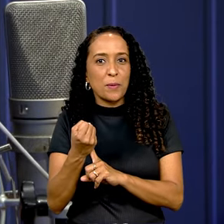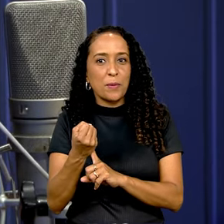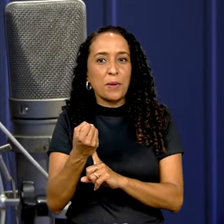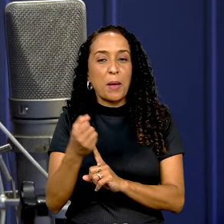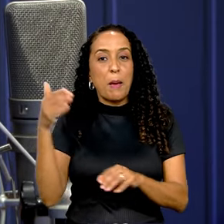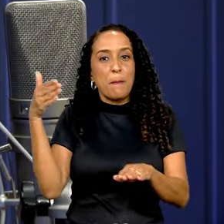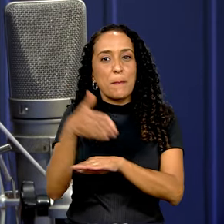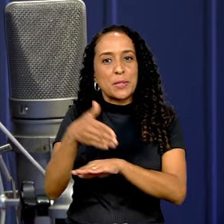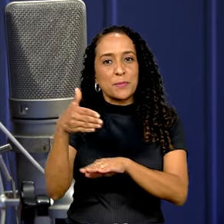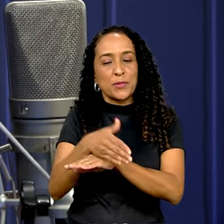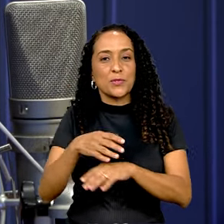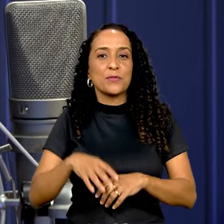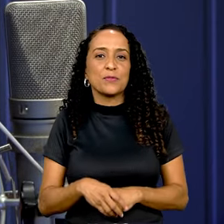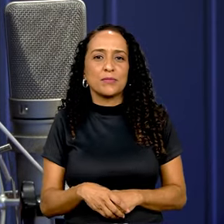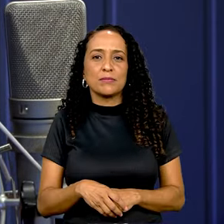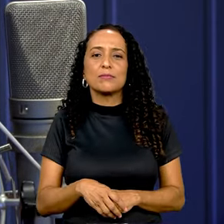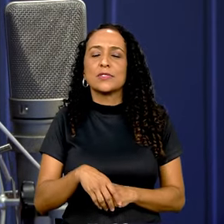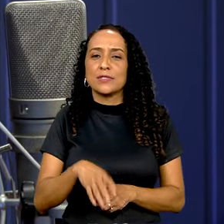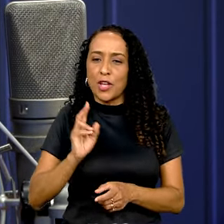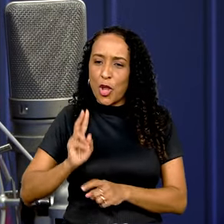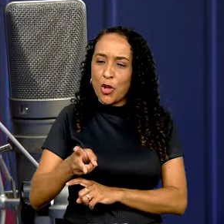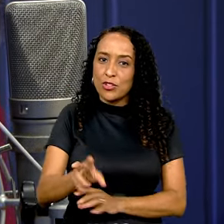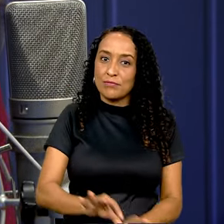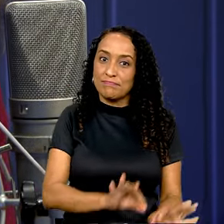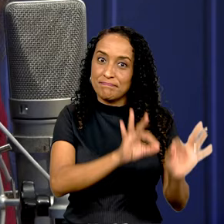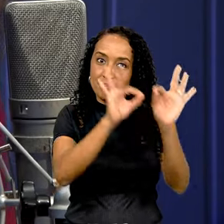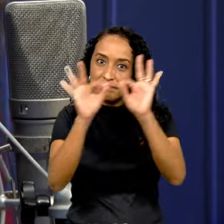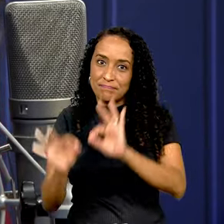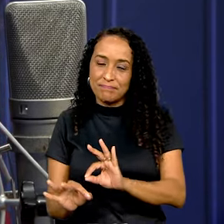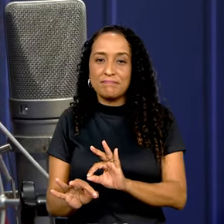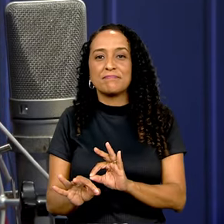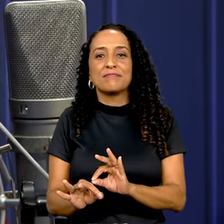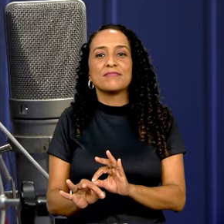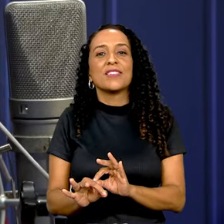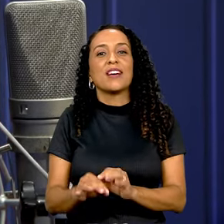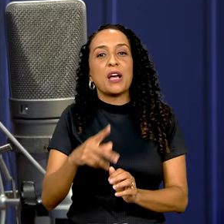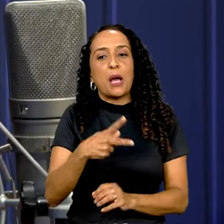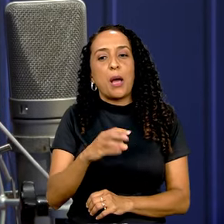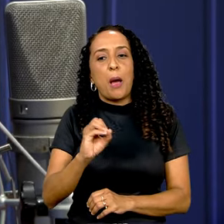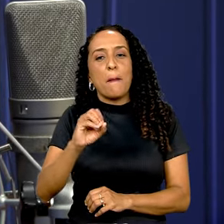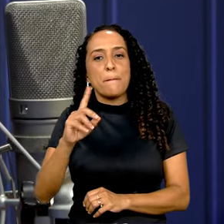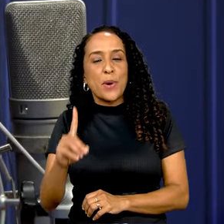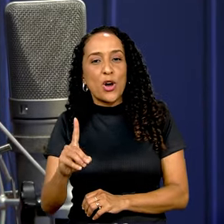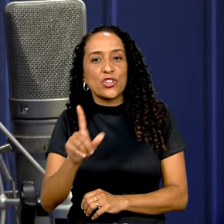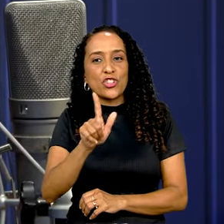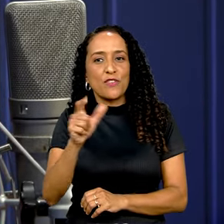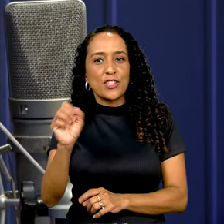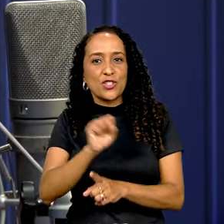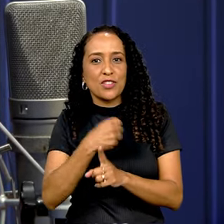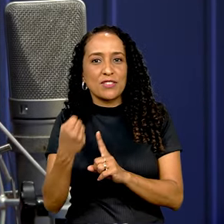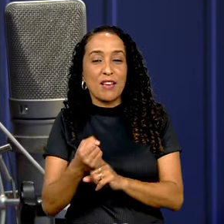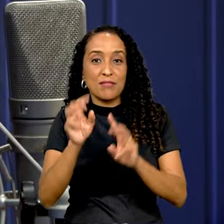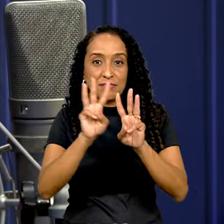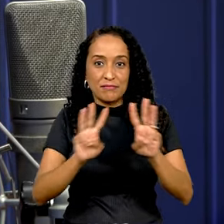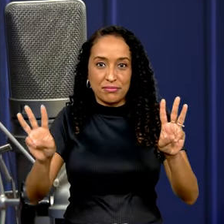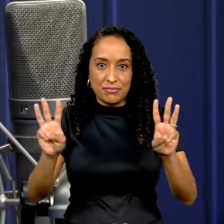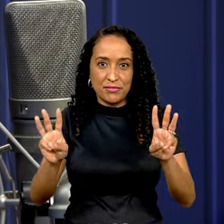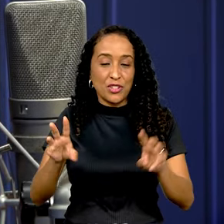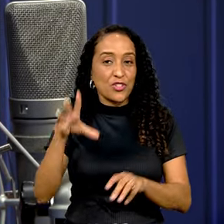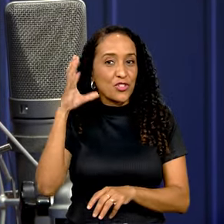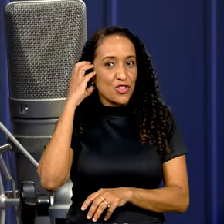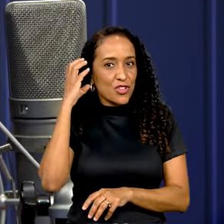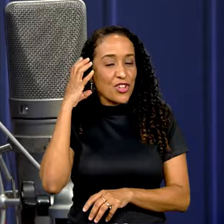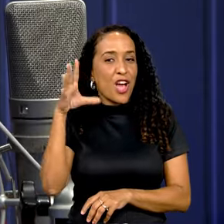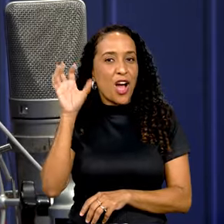social participativo e continue acompanhando o canal do pod G20 social nas plataformas